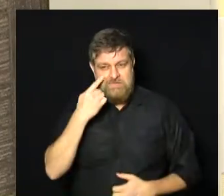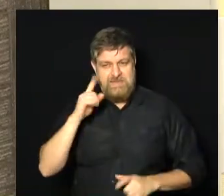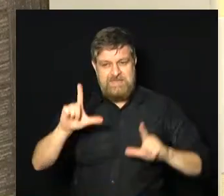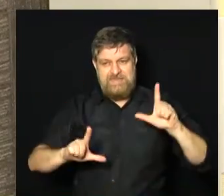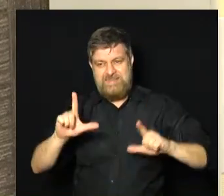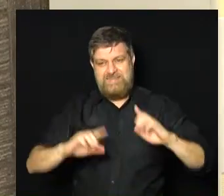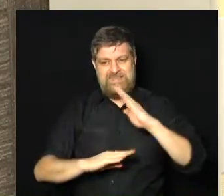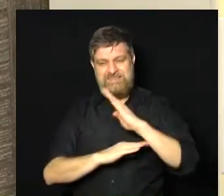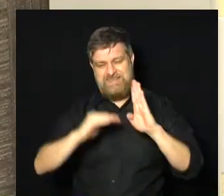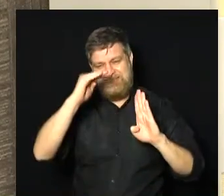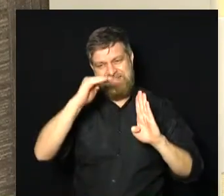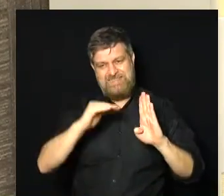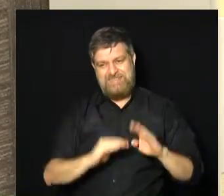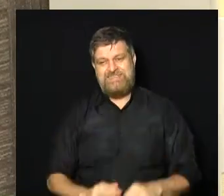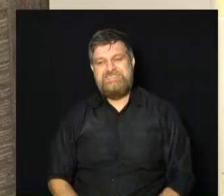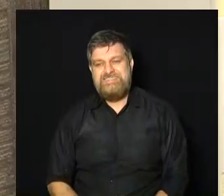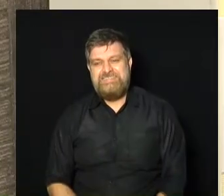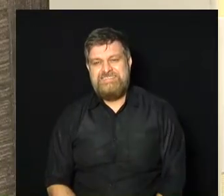nossa programação.